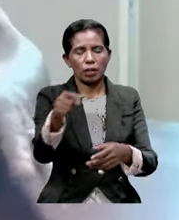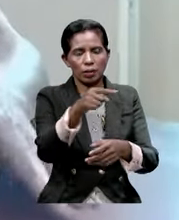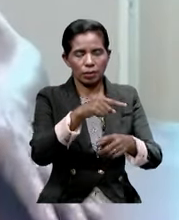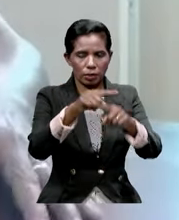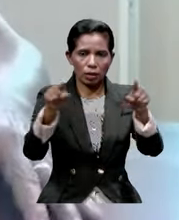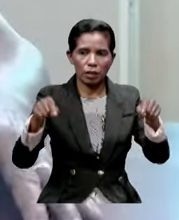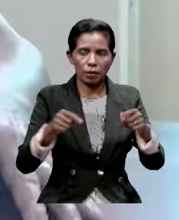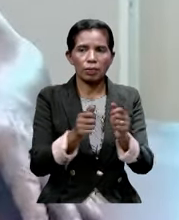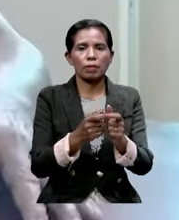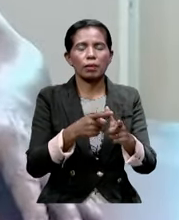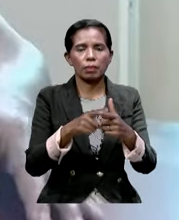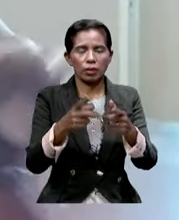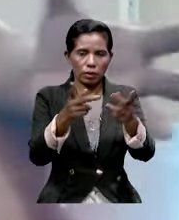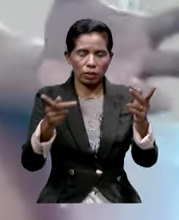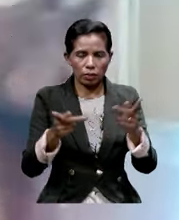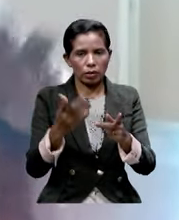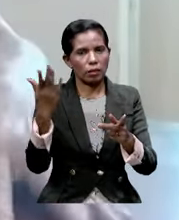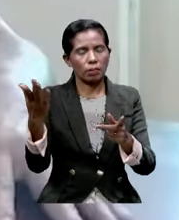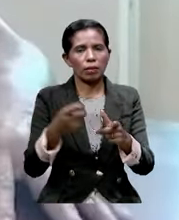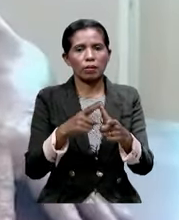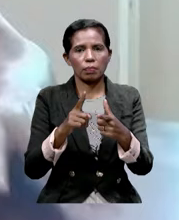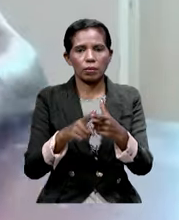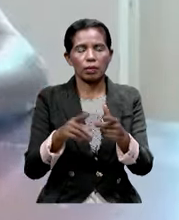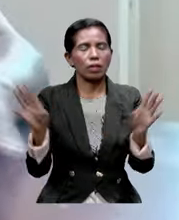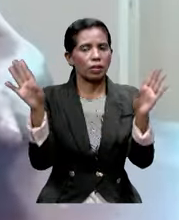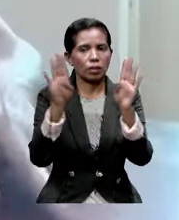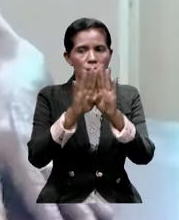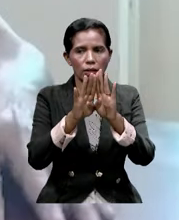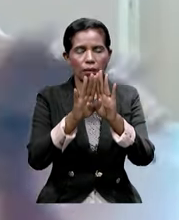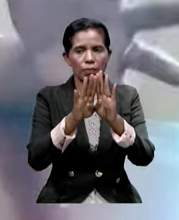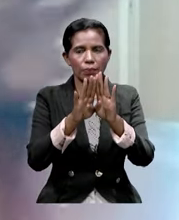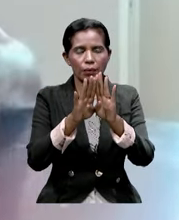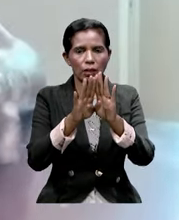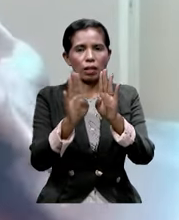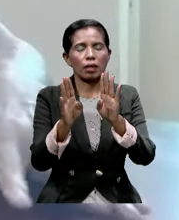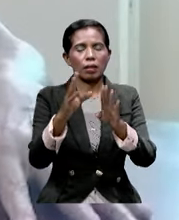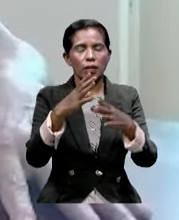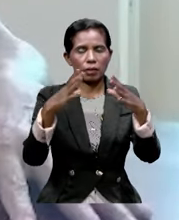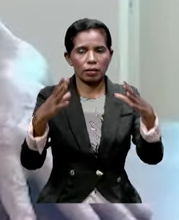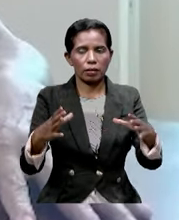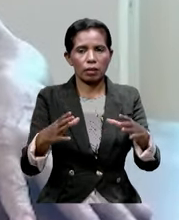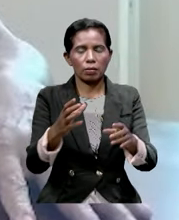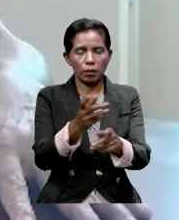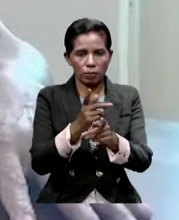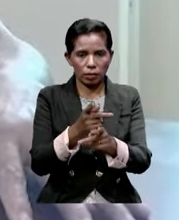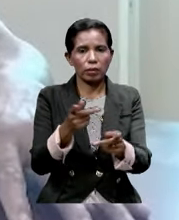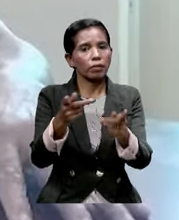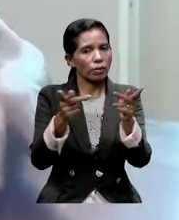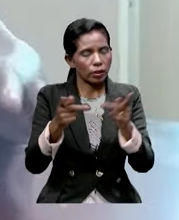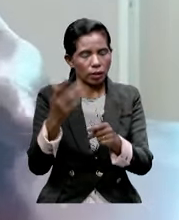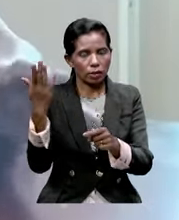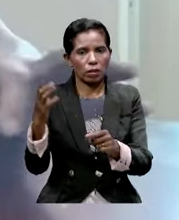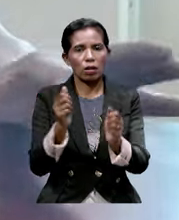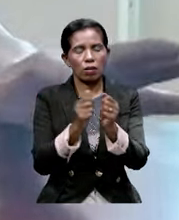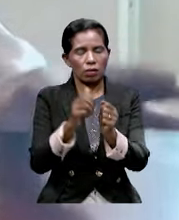haleu ia fati refere no mos taka ho bidom badak balum para tu bela asigura fati ni dane ho